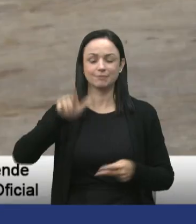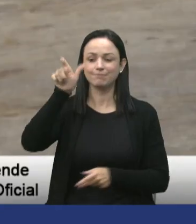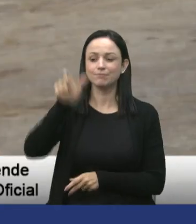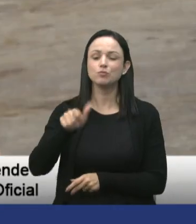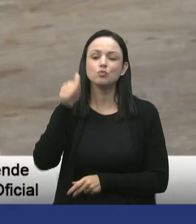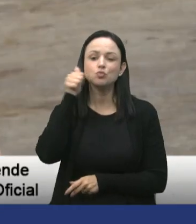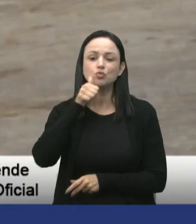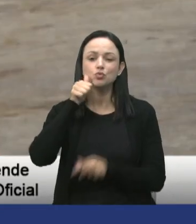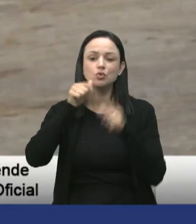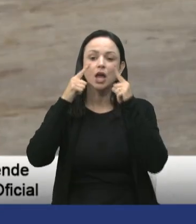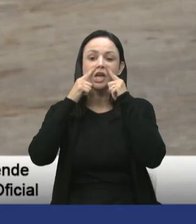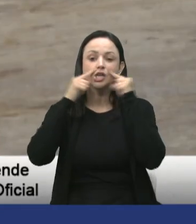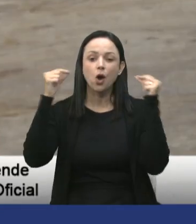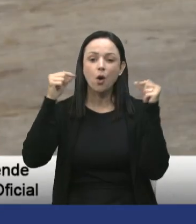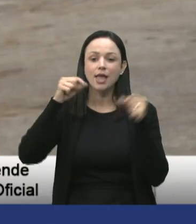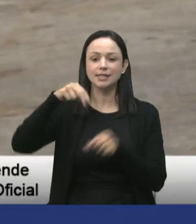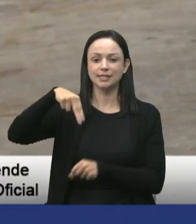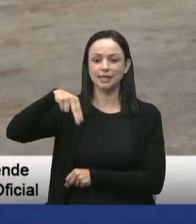Niede Guidon.